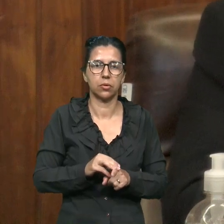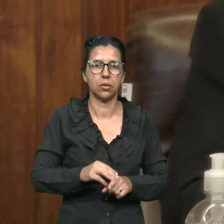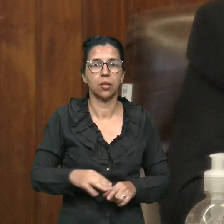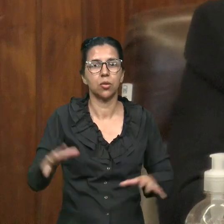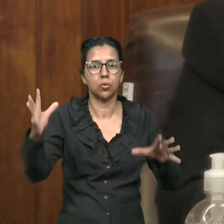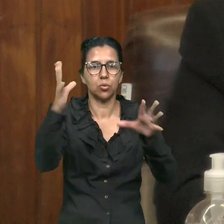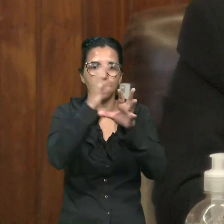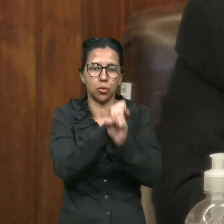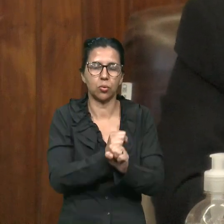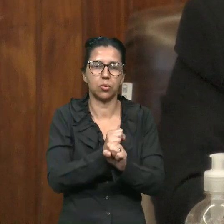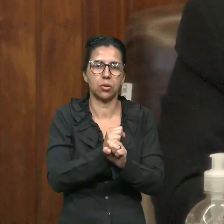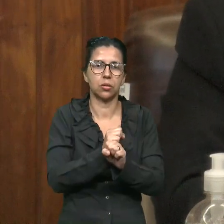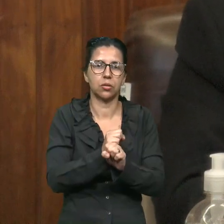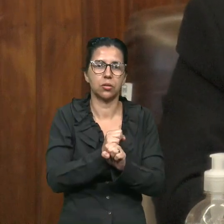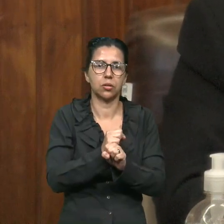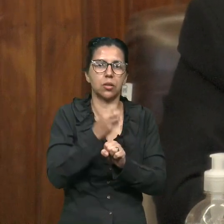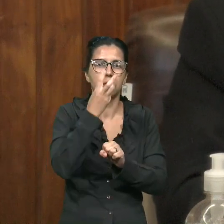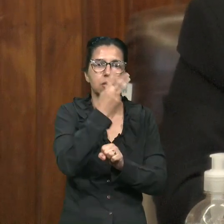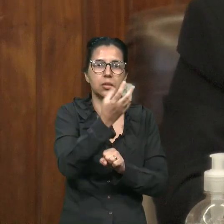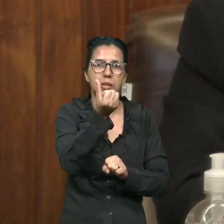R$ 5.937.360,62,10. Valor total até o momento